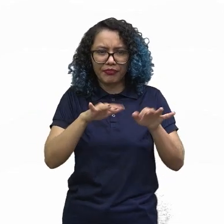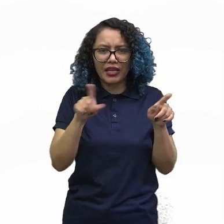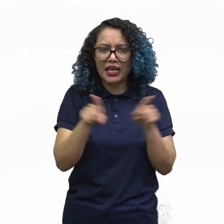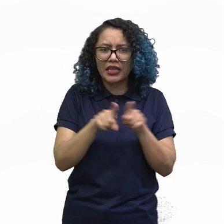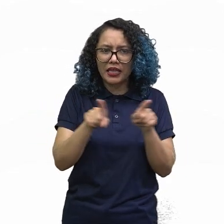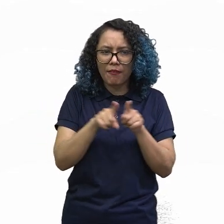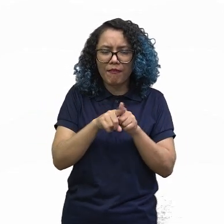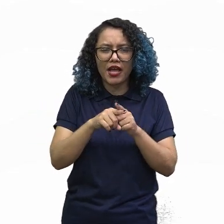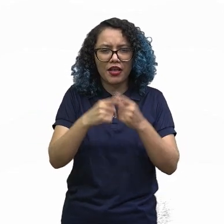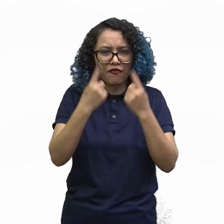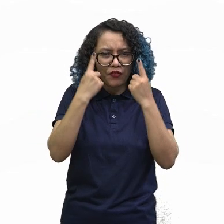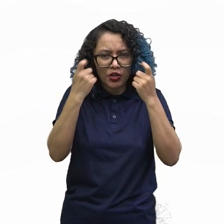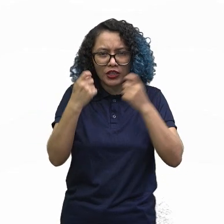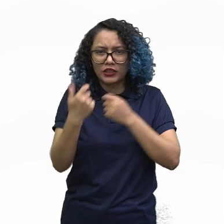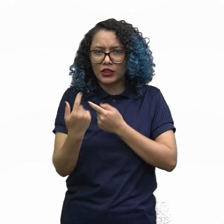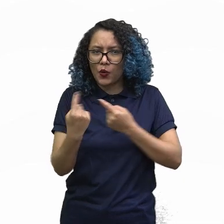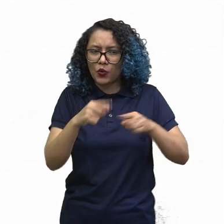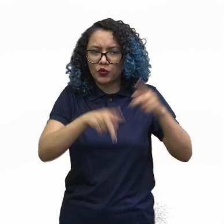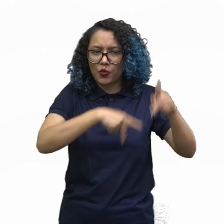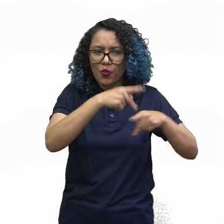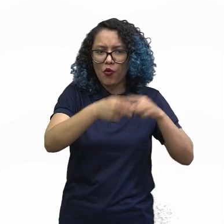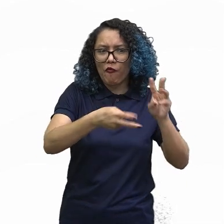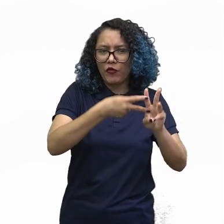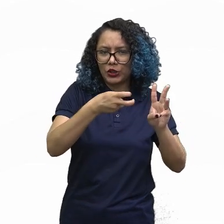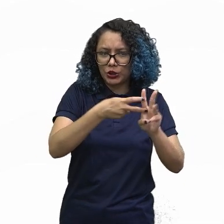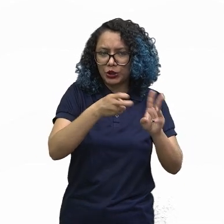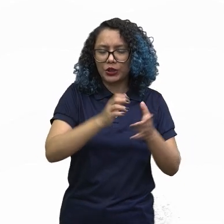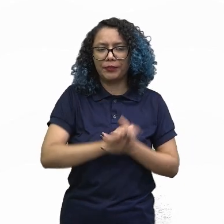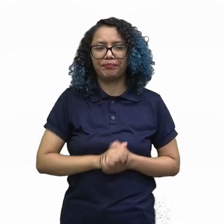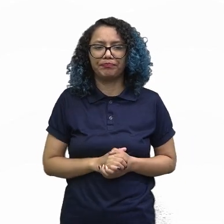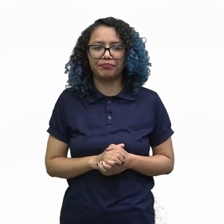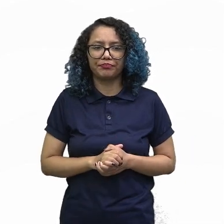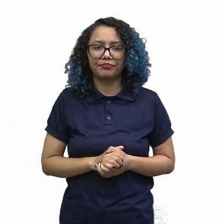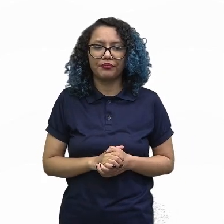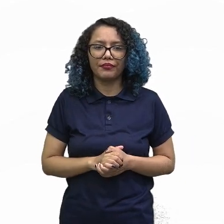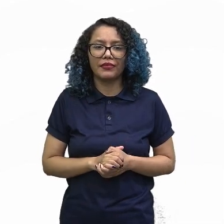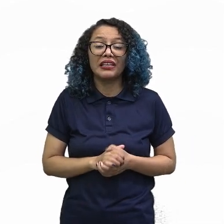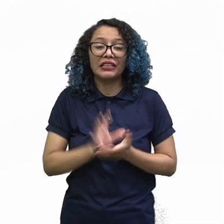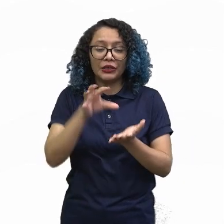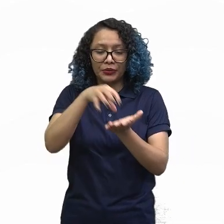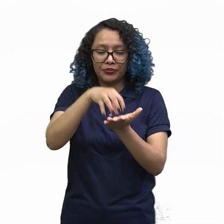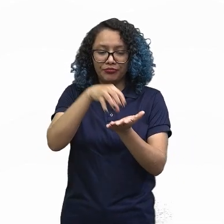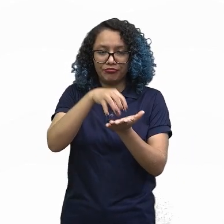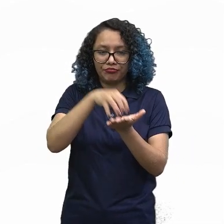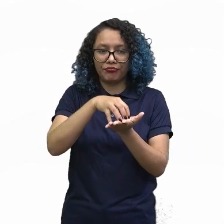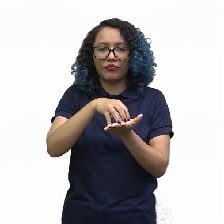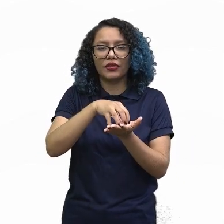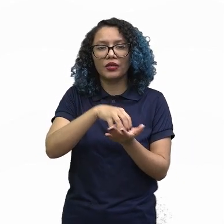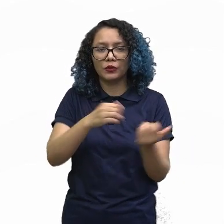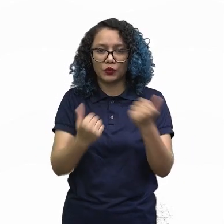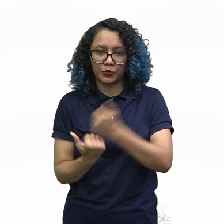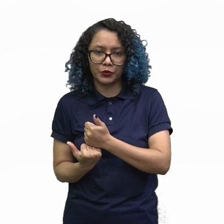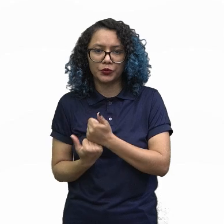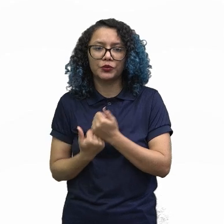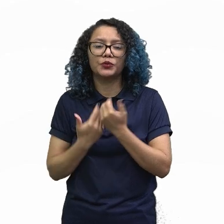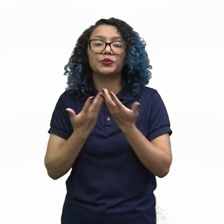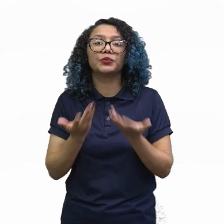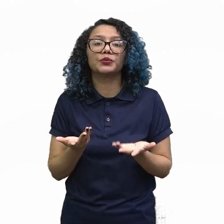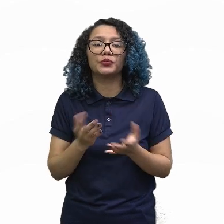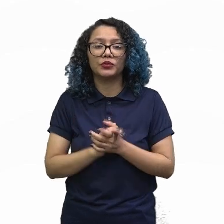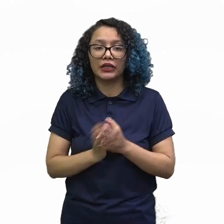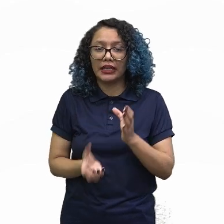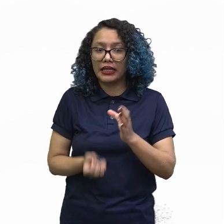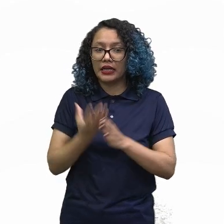da violência contra os povos indígenas. Essa superintendência ela foi substituída através